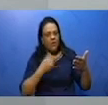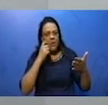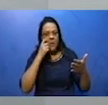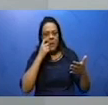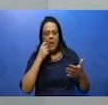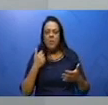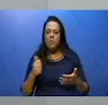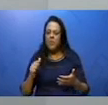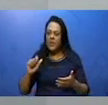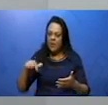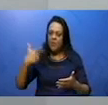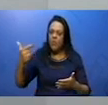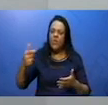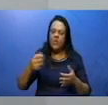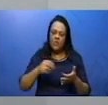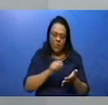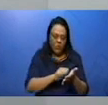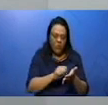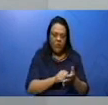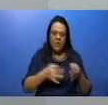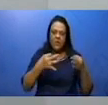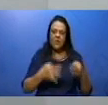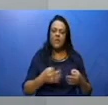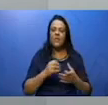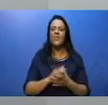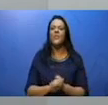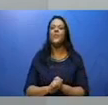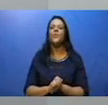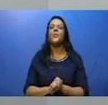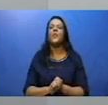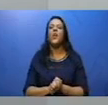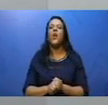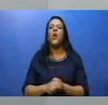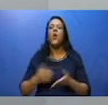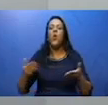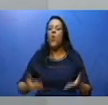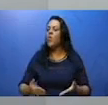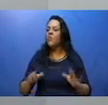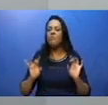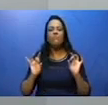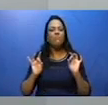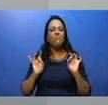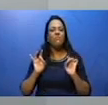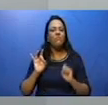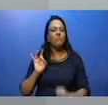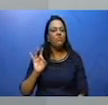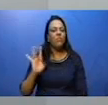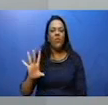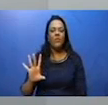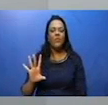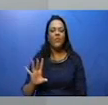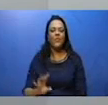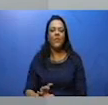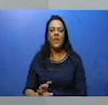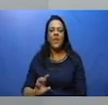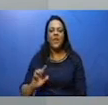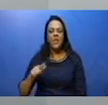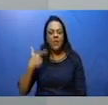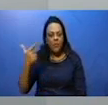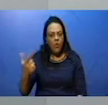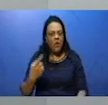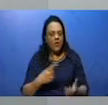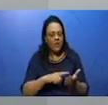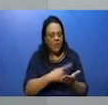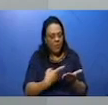rascunho. Bom, e por hoje é só. Tem no material de vocês podem dar uma lida,